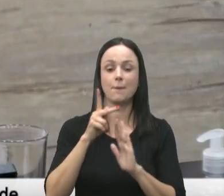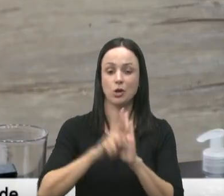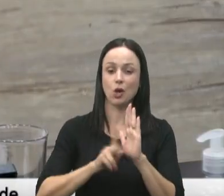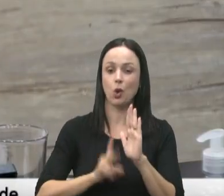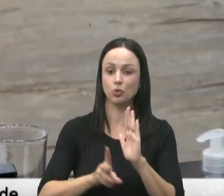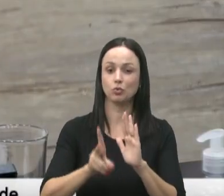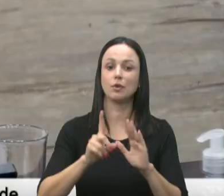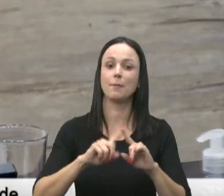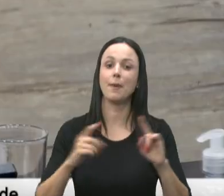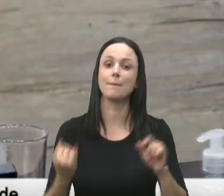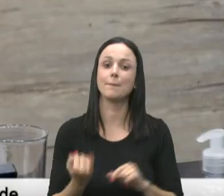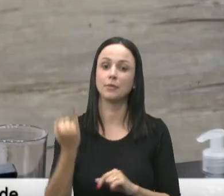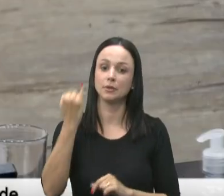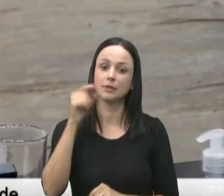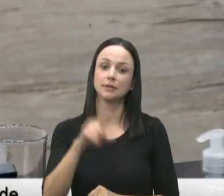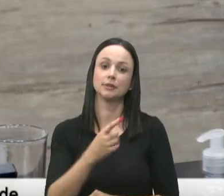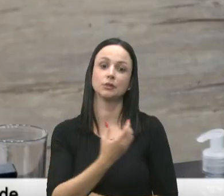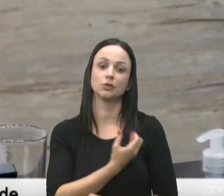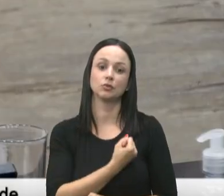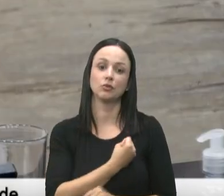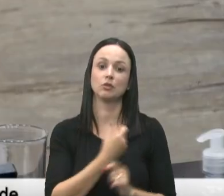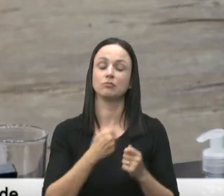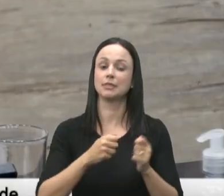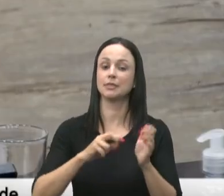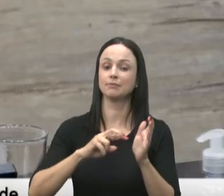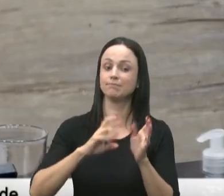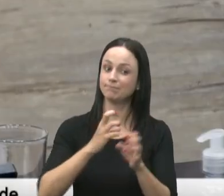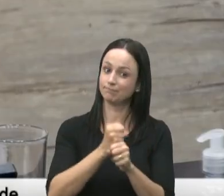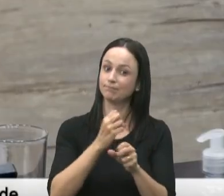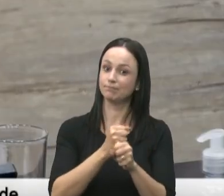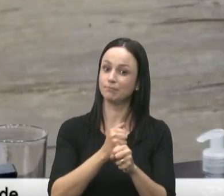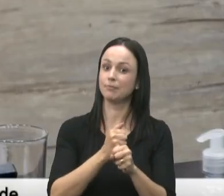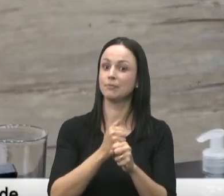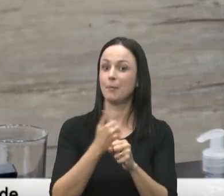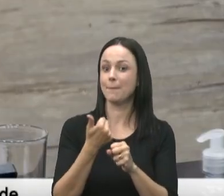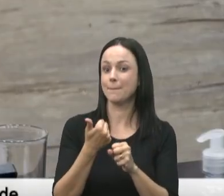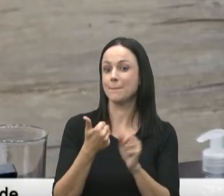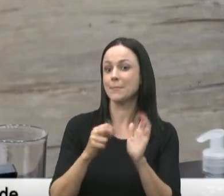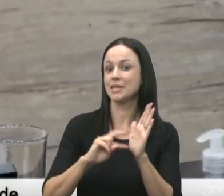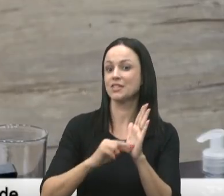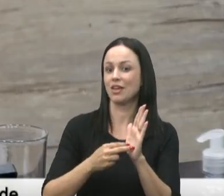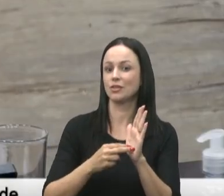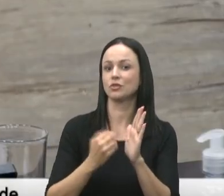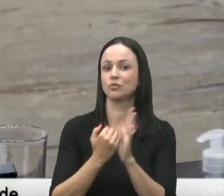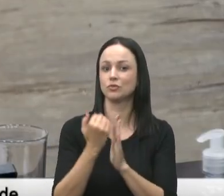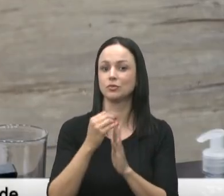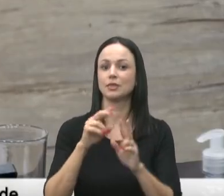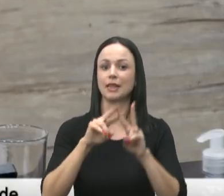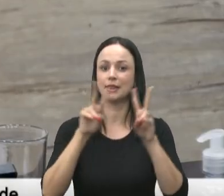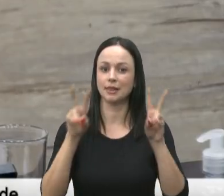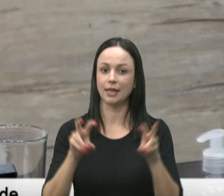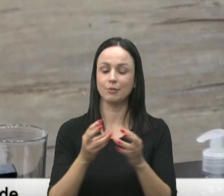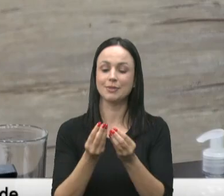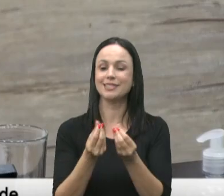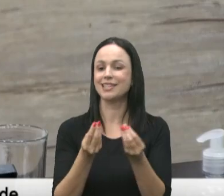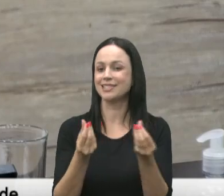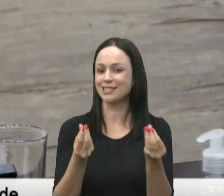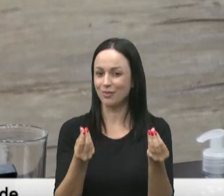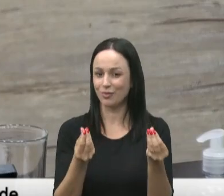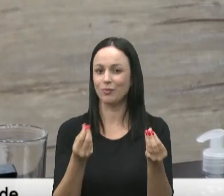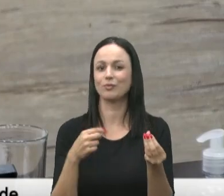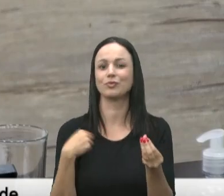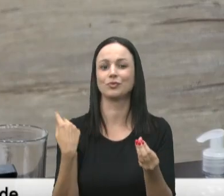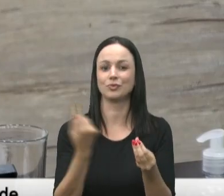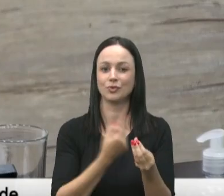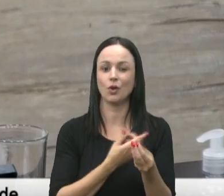mas é importantíssimo que esse número seja significativo, principalmente em temas sensíveis, e nós sabemos que nós estamos